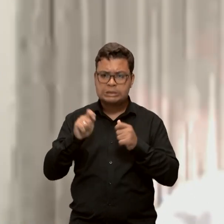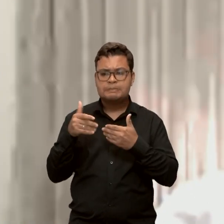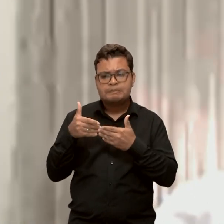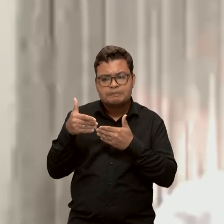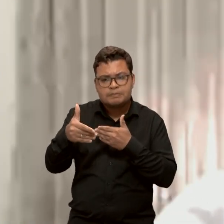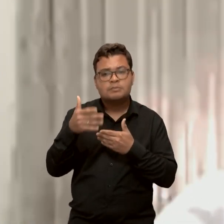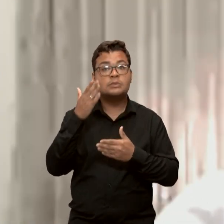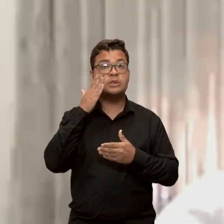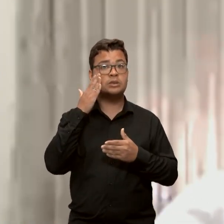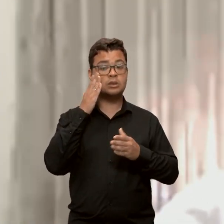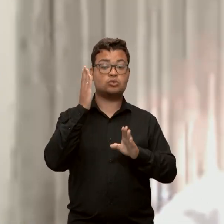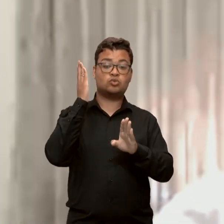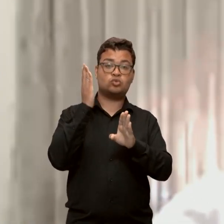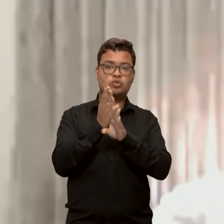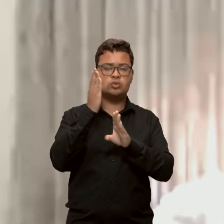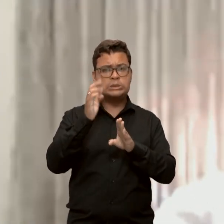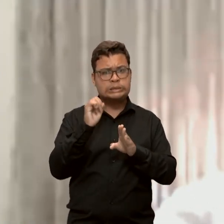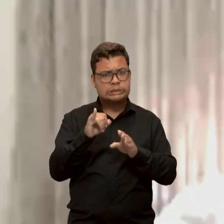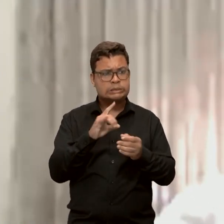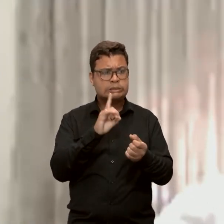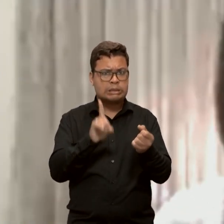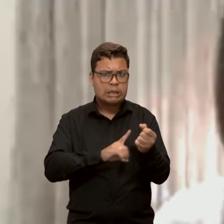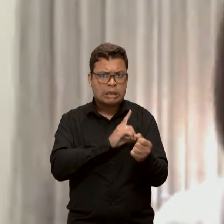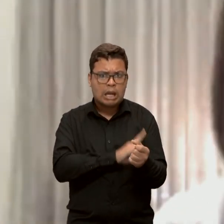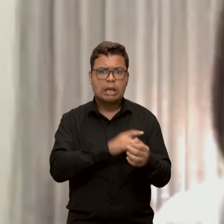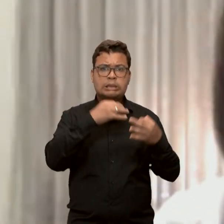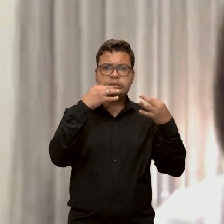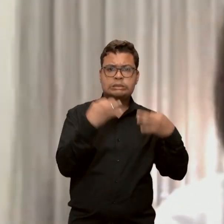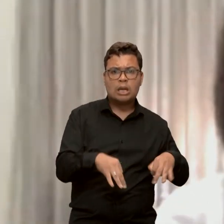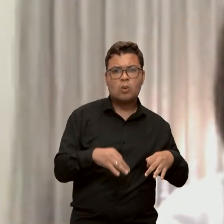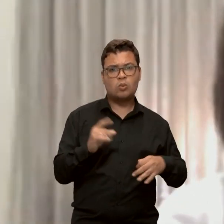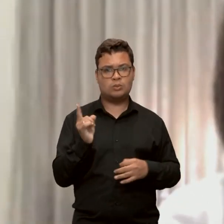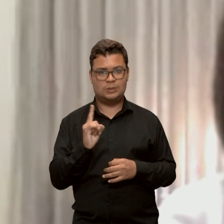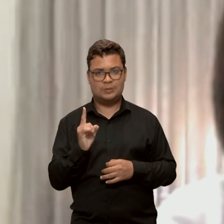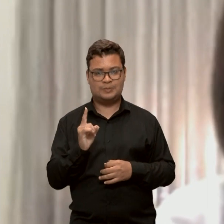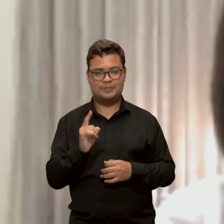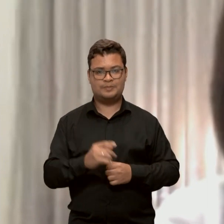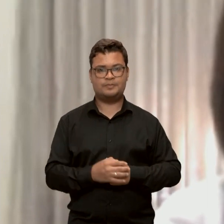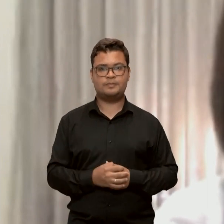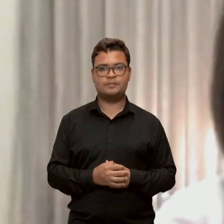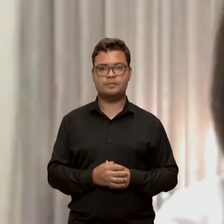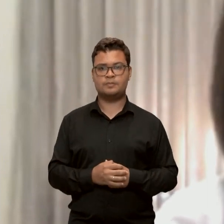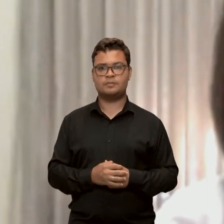para a dengue, que a gente chama de antígeno NS1, que é coberto por